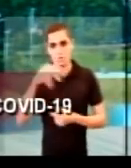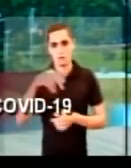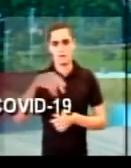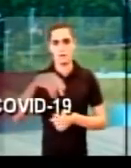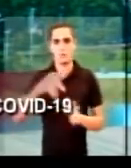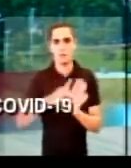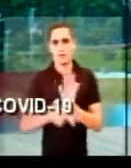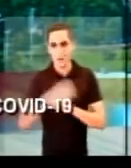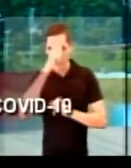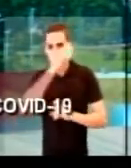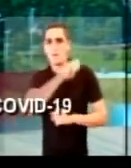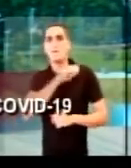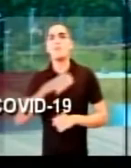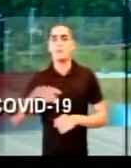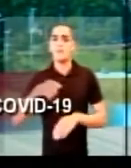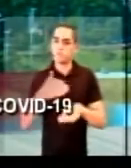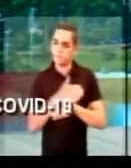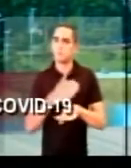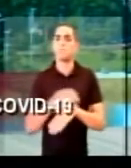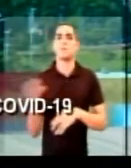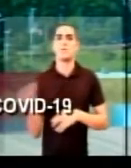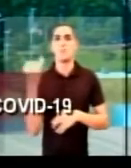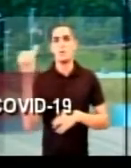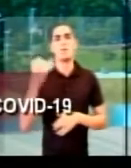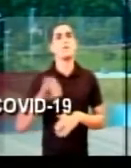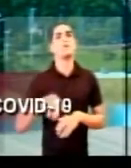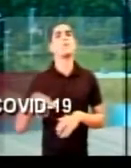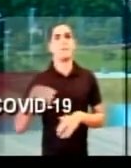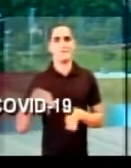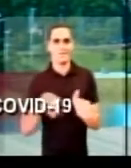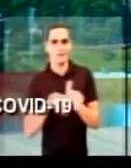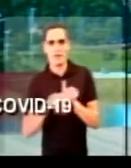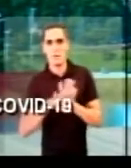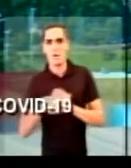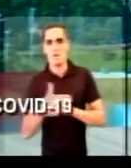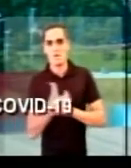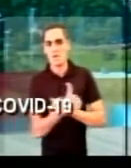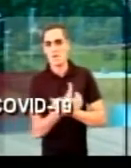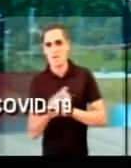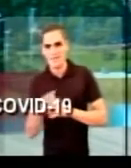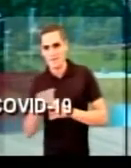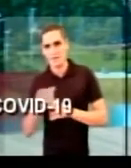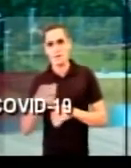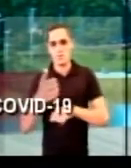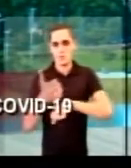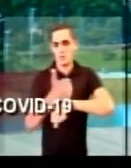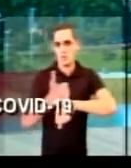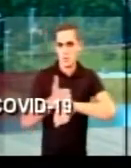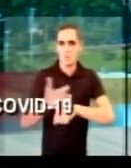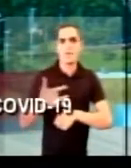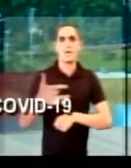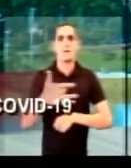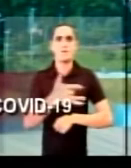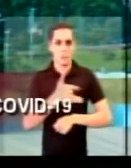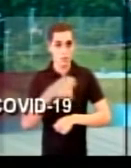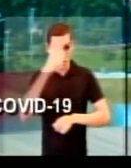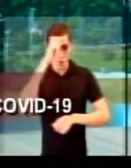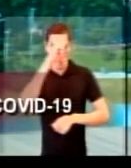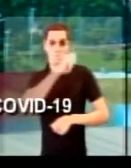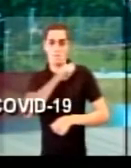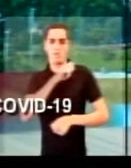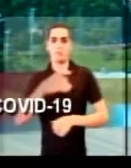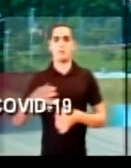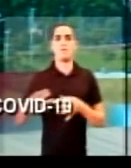desenvolvimento dela, onde aproximadamente 600 profissionais de saúde de São José do Rio Preto foram voluntários, apresentou